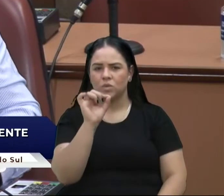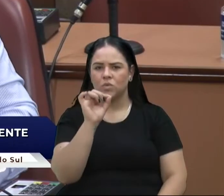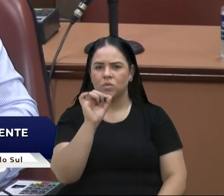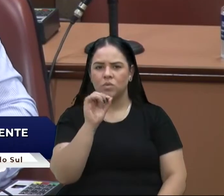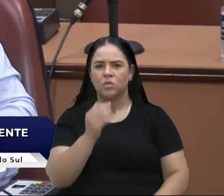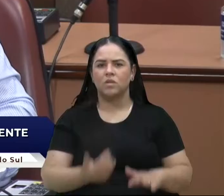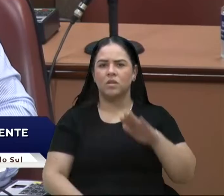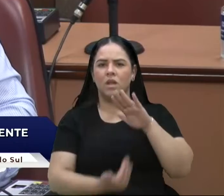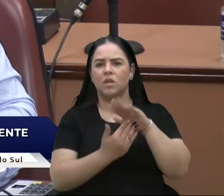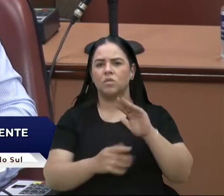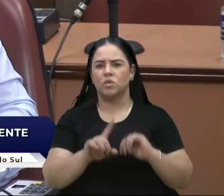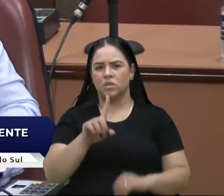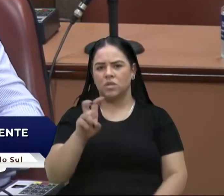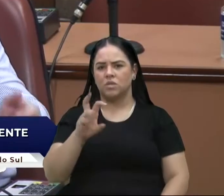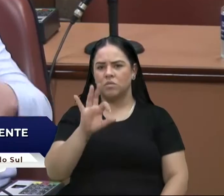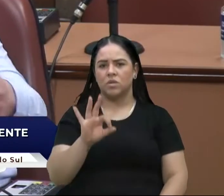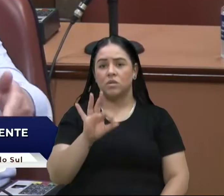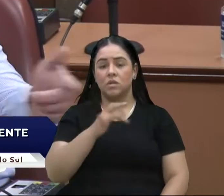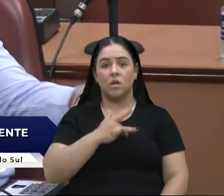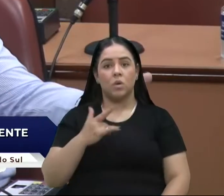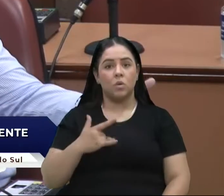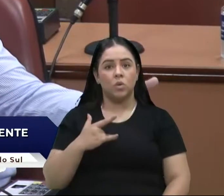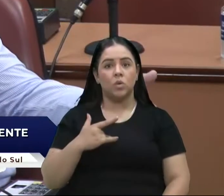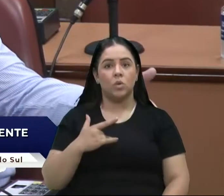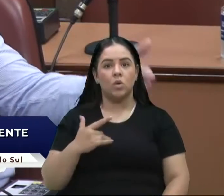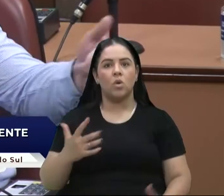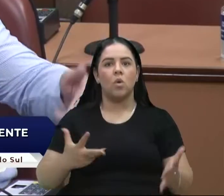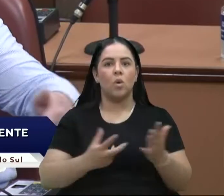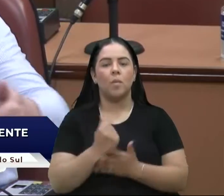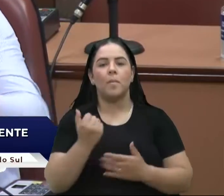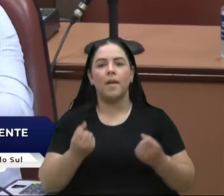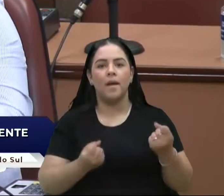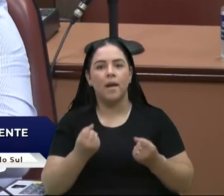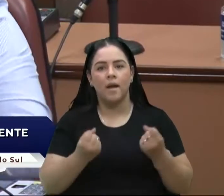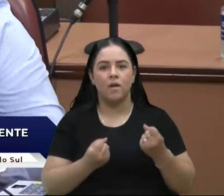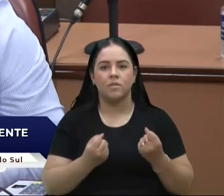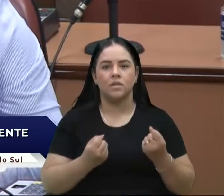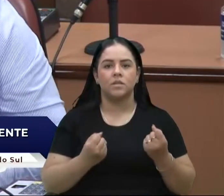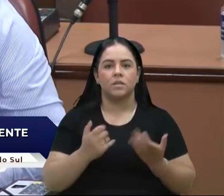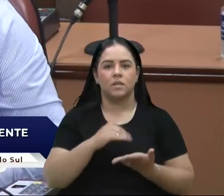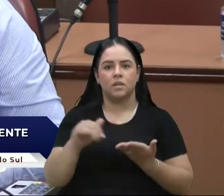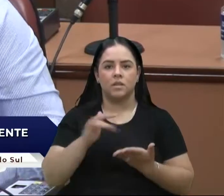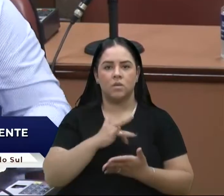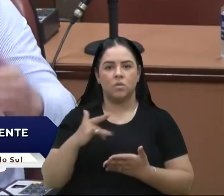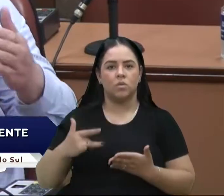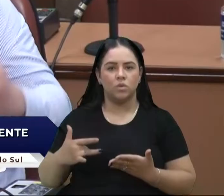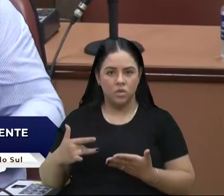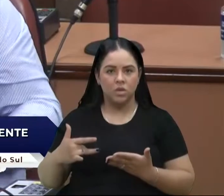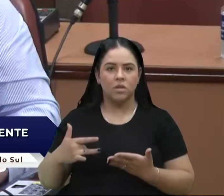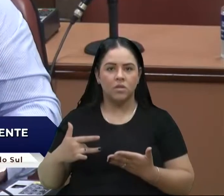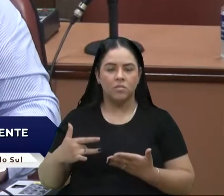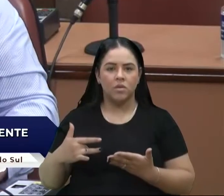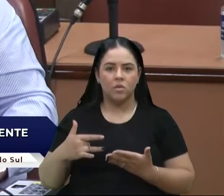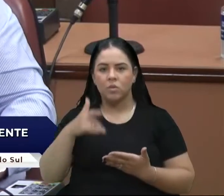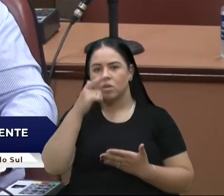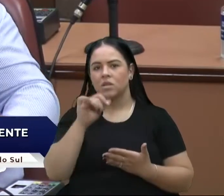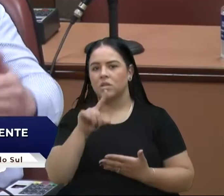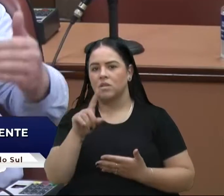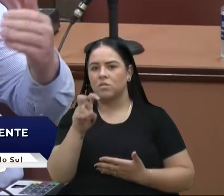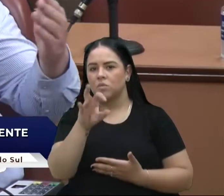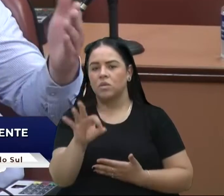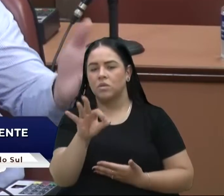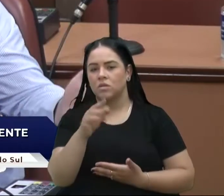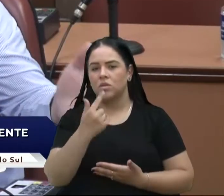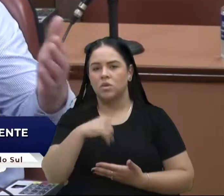teto constitucional de 15% em saúde e acabam comprando carro para a Secretaria da Saúde para fechar os 15%. Enquanto nós aqui em Caxias estamos